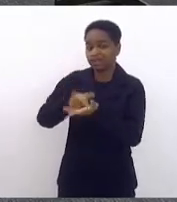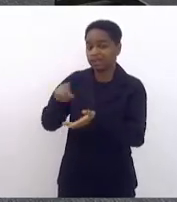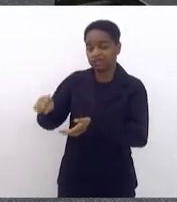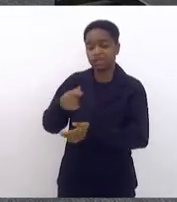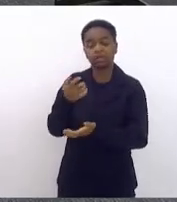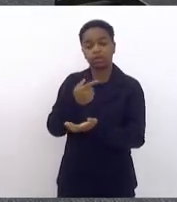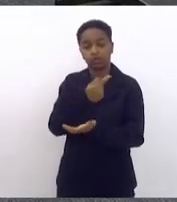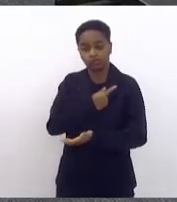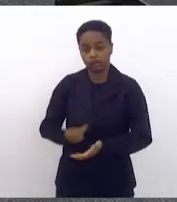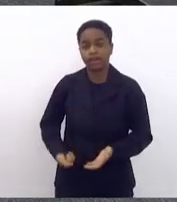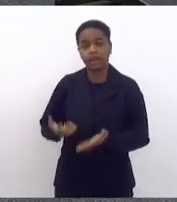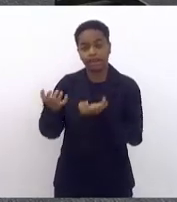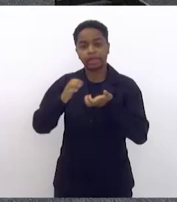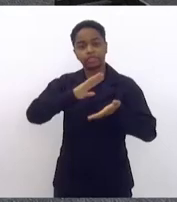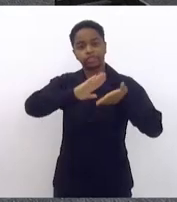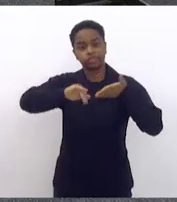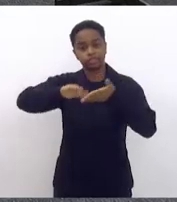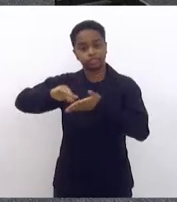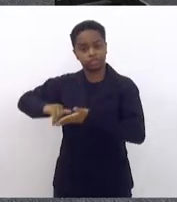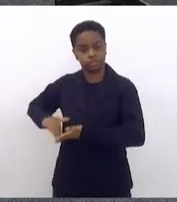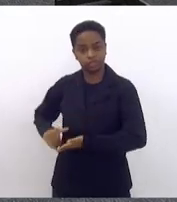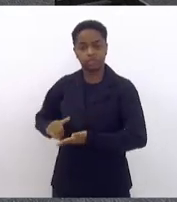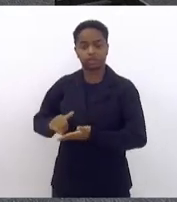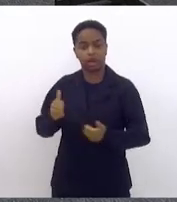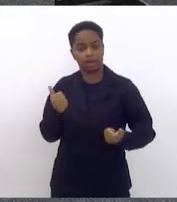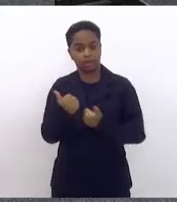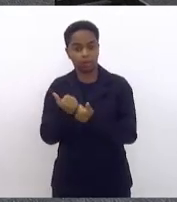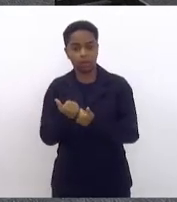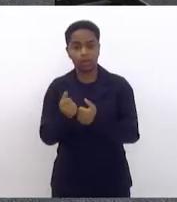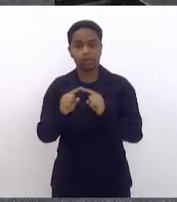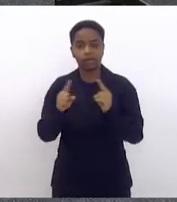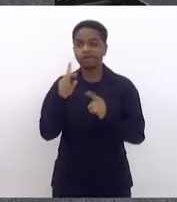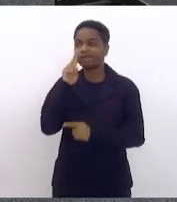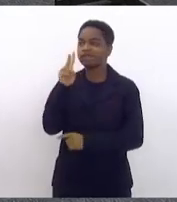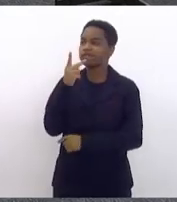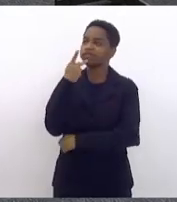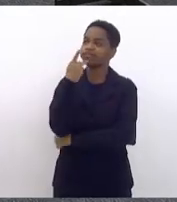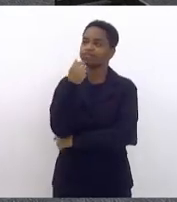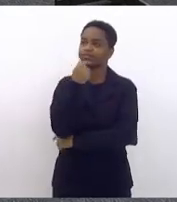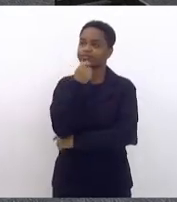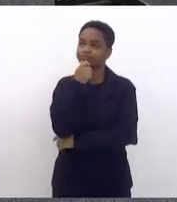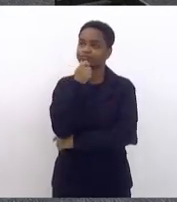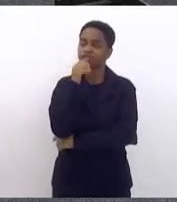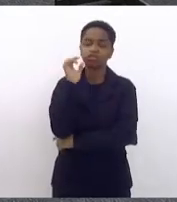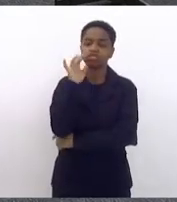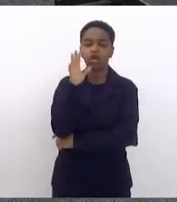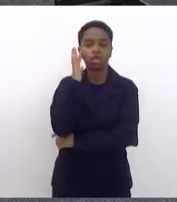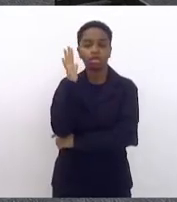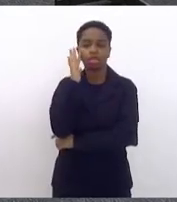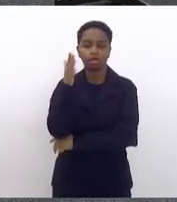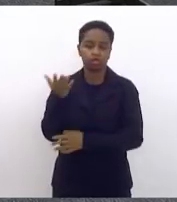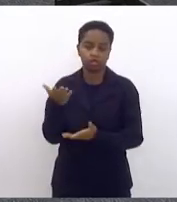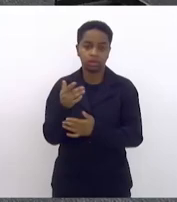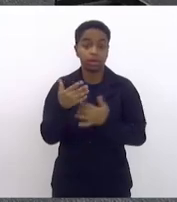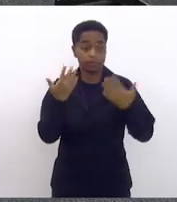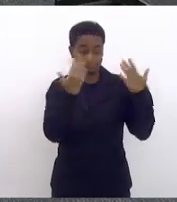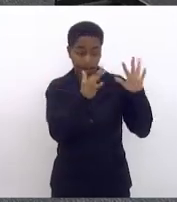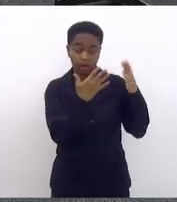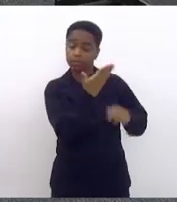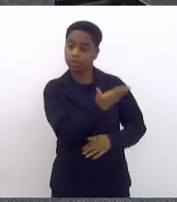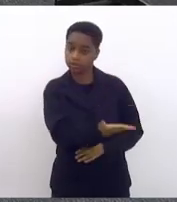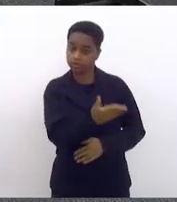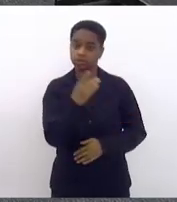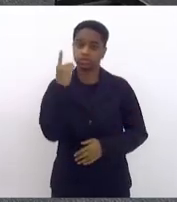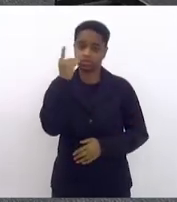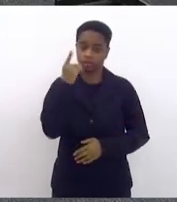hora de arrecadar ou cortar subsídios, ele olha para cima e faz aquele olhar de paisagem. Parabéns, deputado Luiz Paulo, que